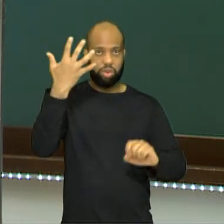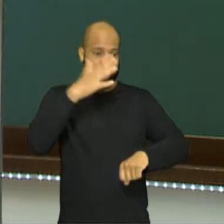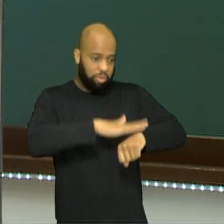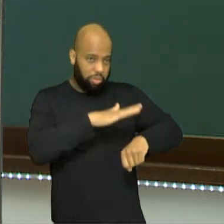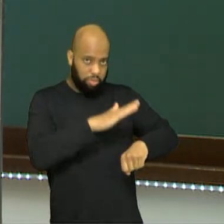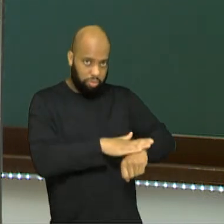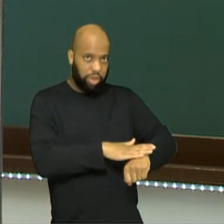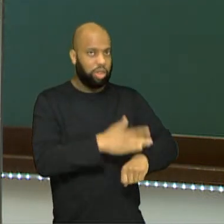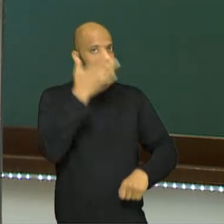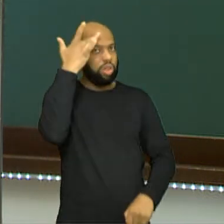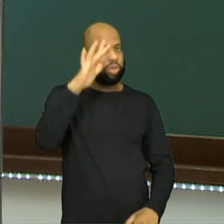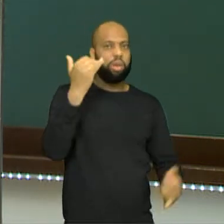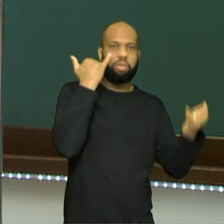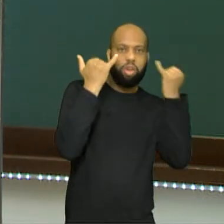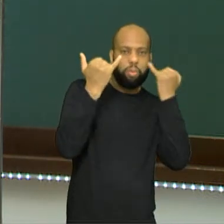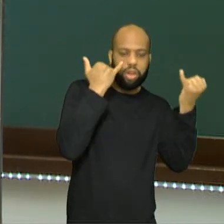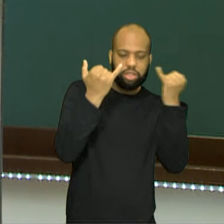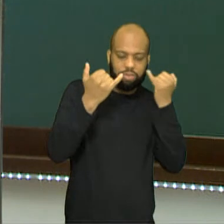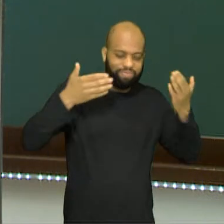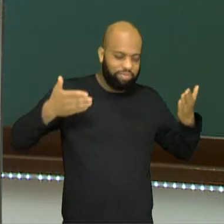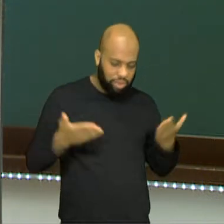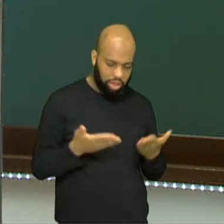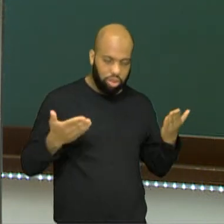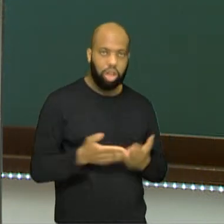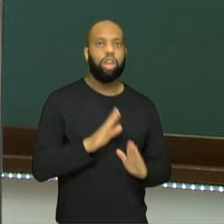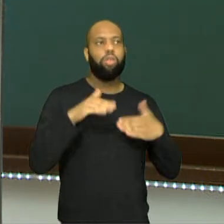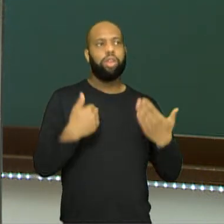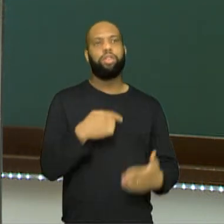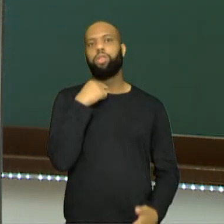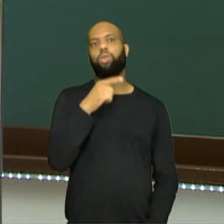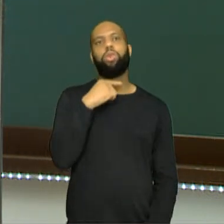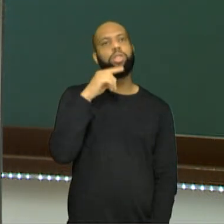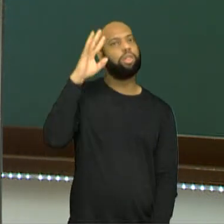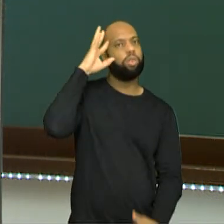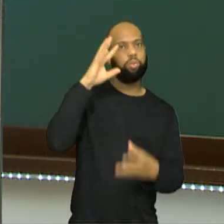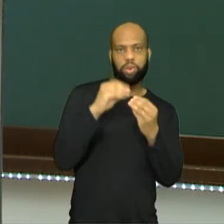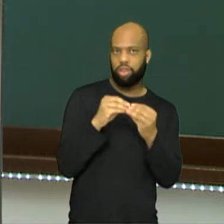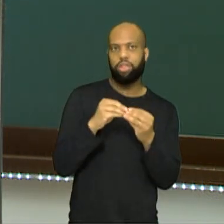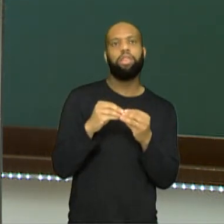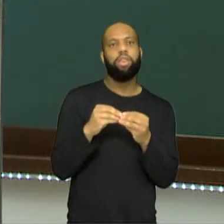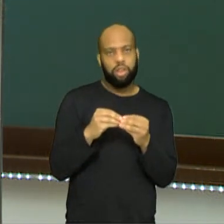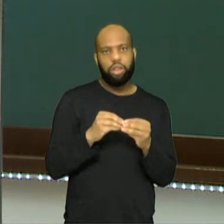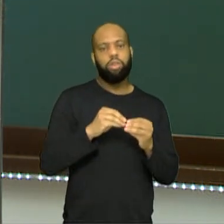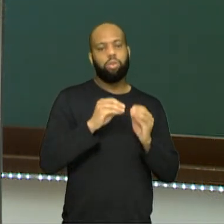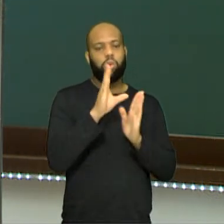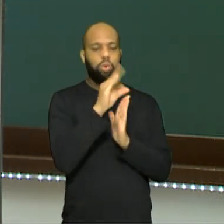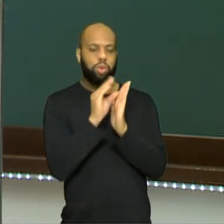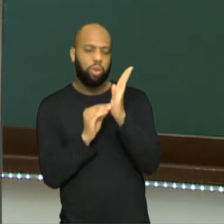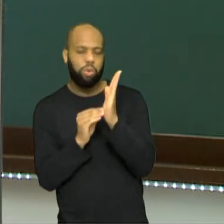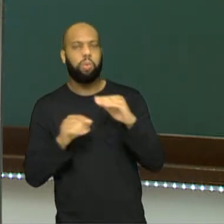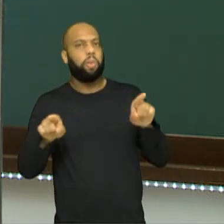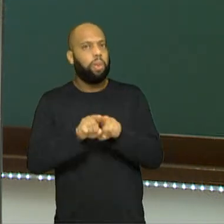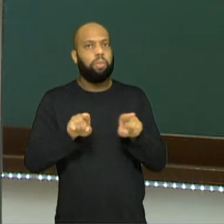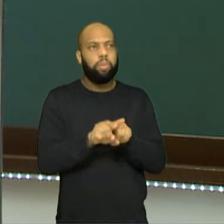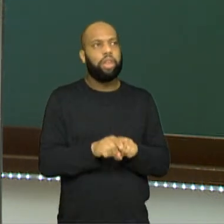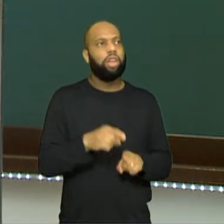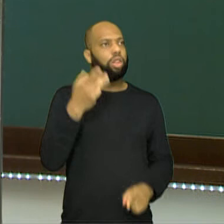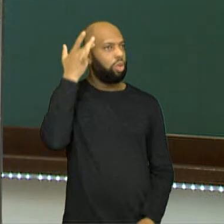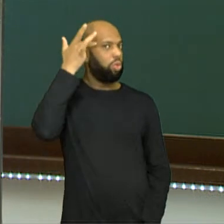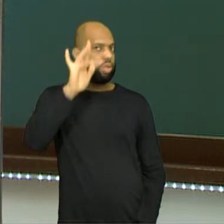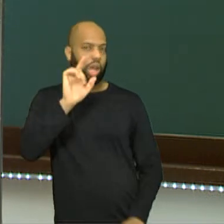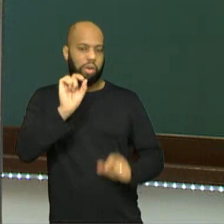na atualidade, das informações da atualidade, ele não vai conseguir interpretar o conteúdo ou até mesmo fazer